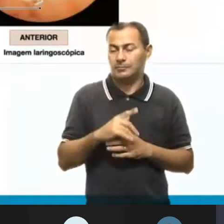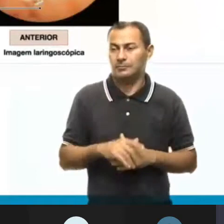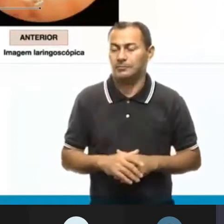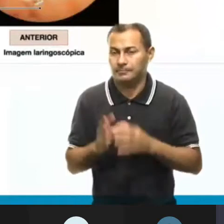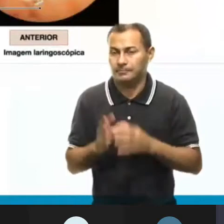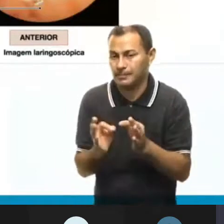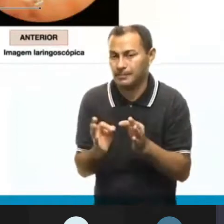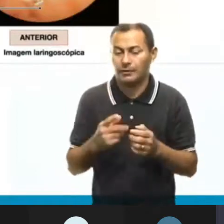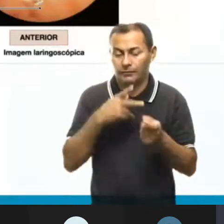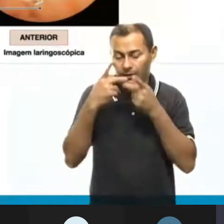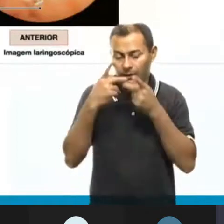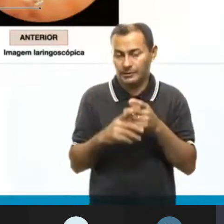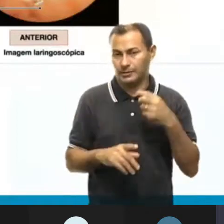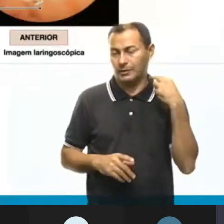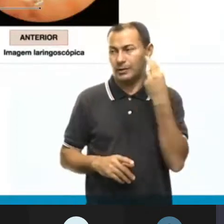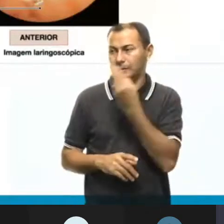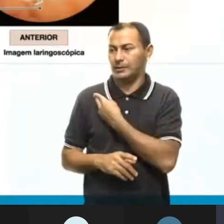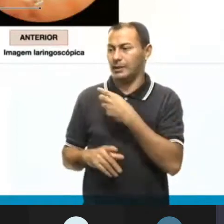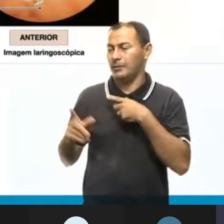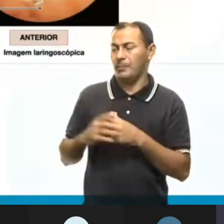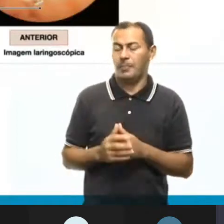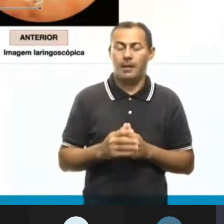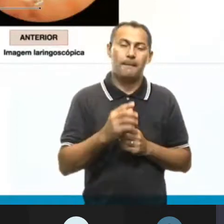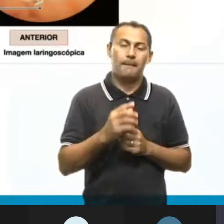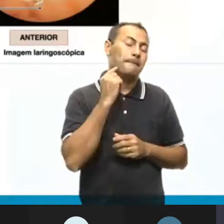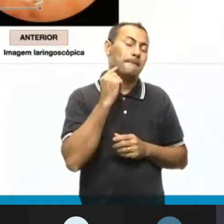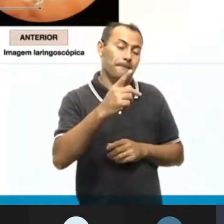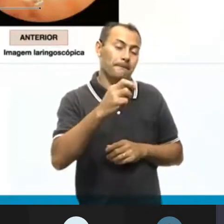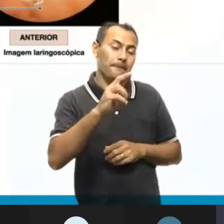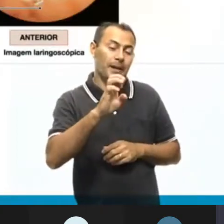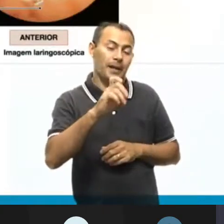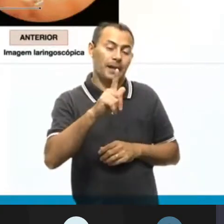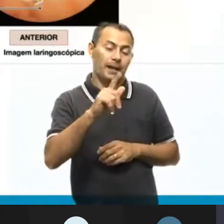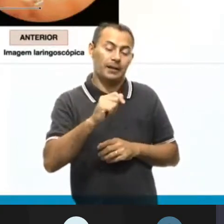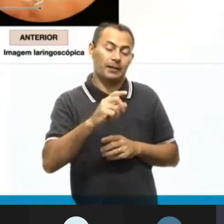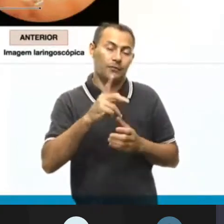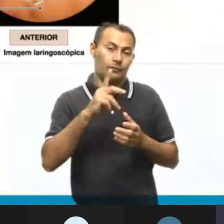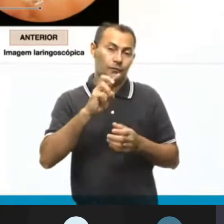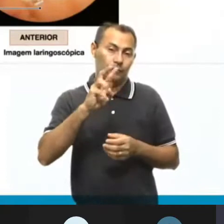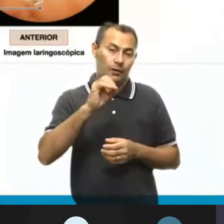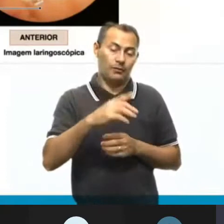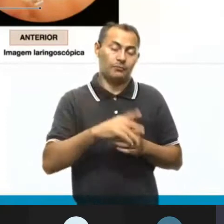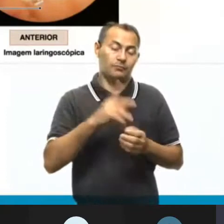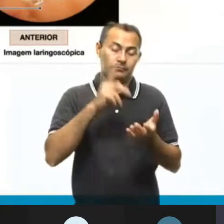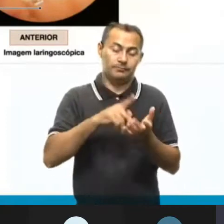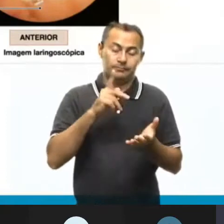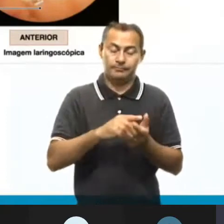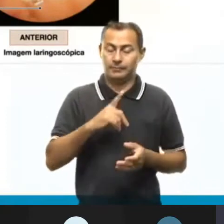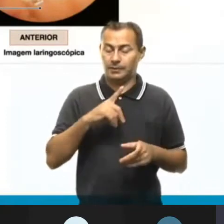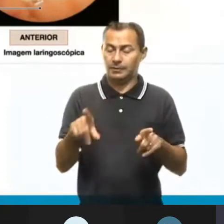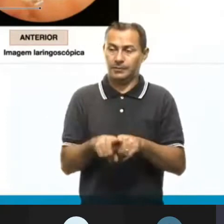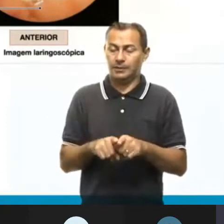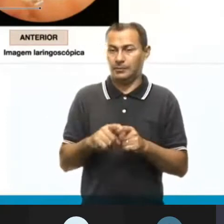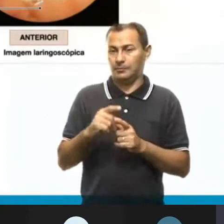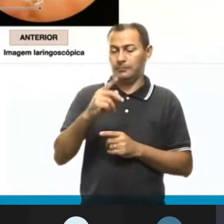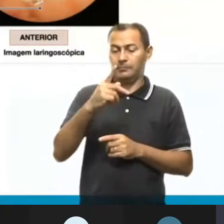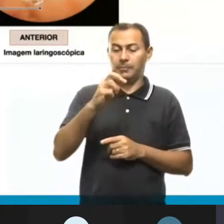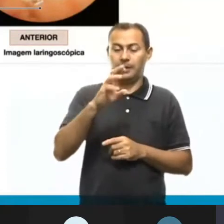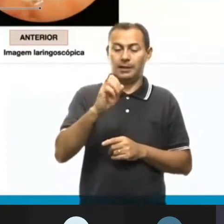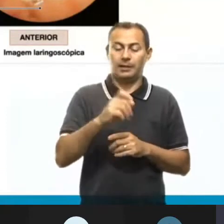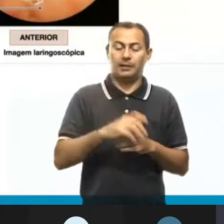ter exatamente o que eu falei. Nós vamos ter aqui, ó, a prega vocal, aqui é a verdadeira, né? Nós temos aqui a